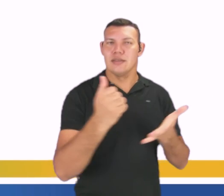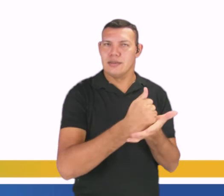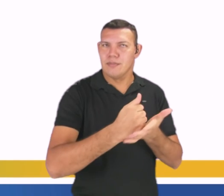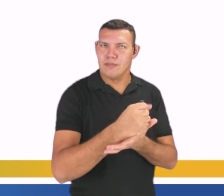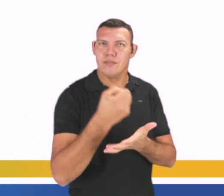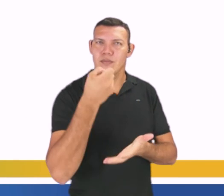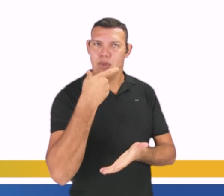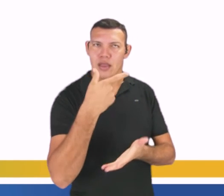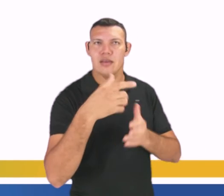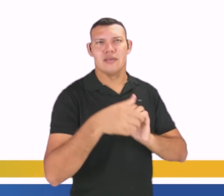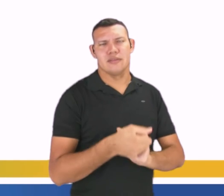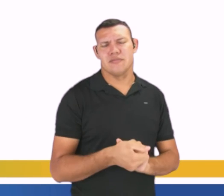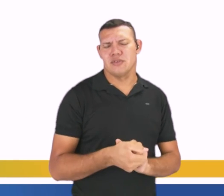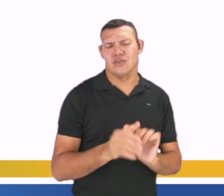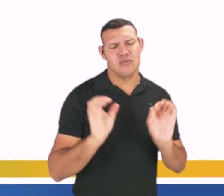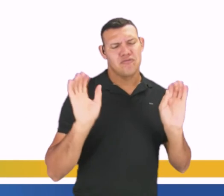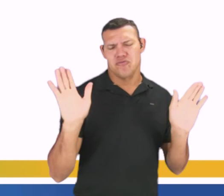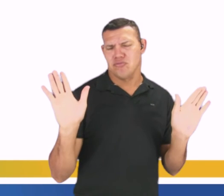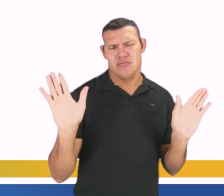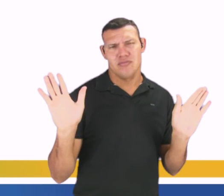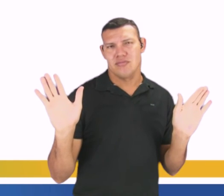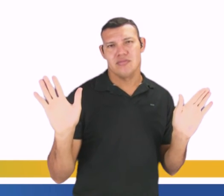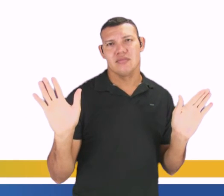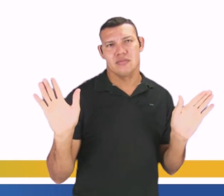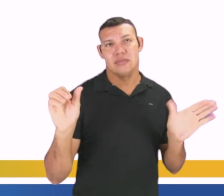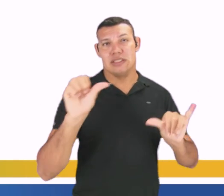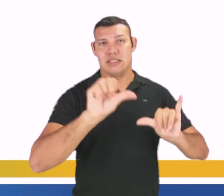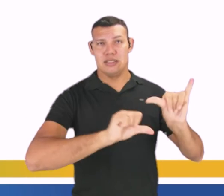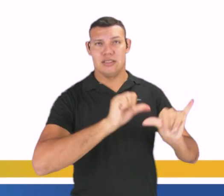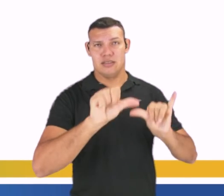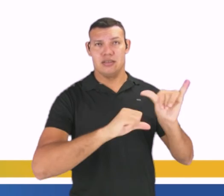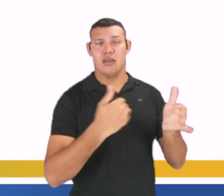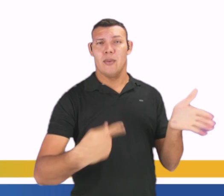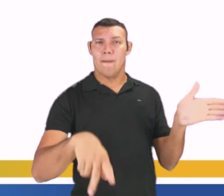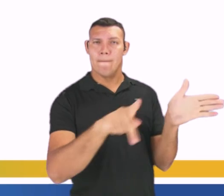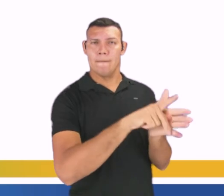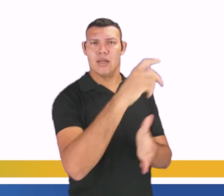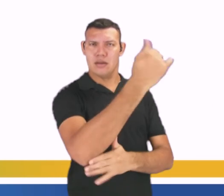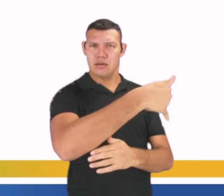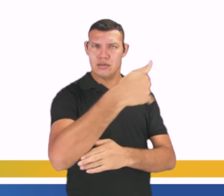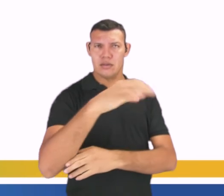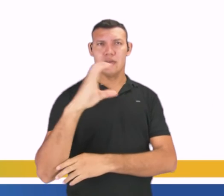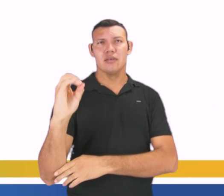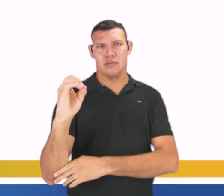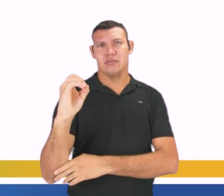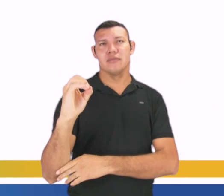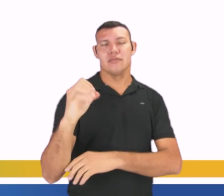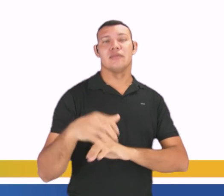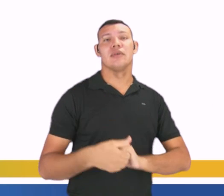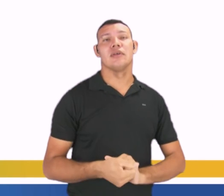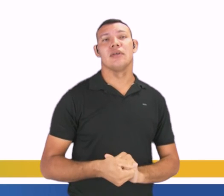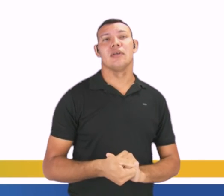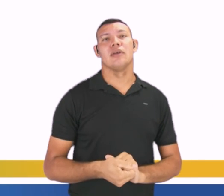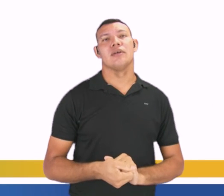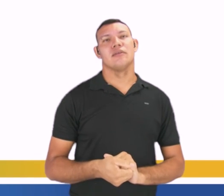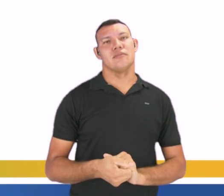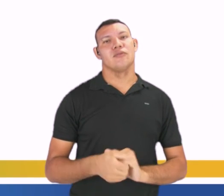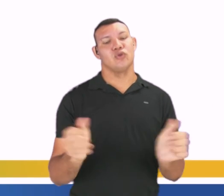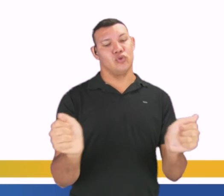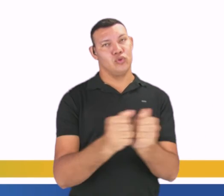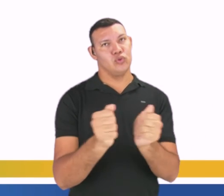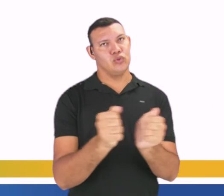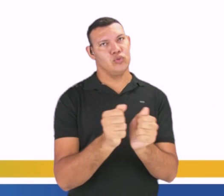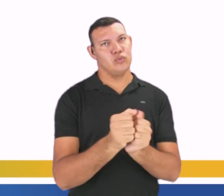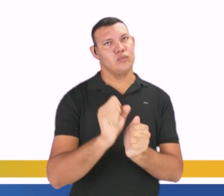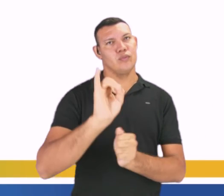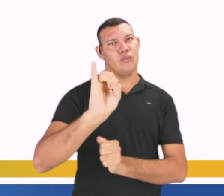falado. Basicamente, pessoal, as reações orgânicas se complementam com a reação inorgânica. Dentre